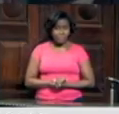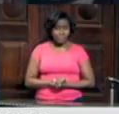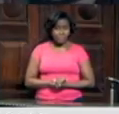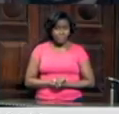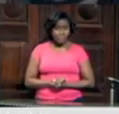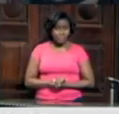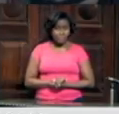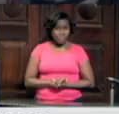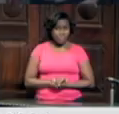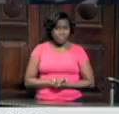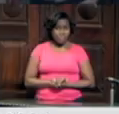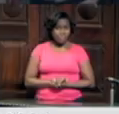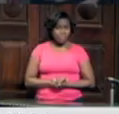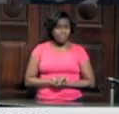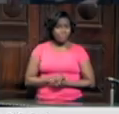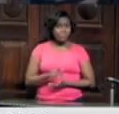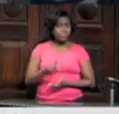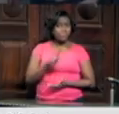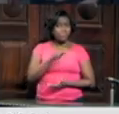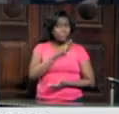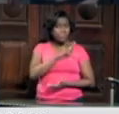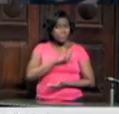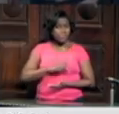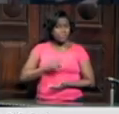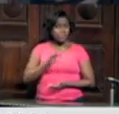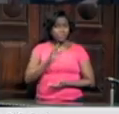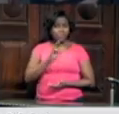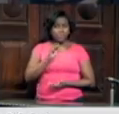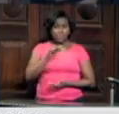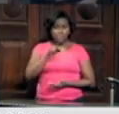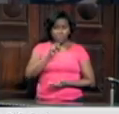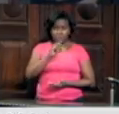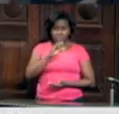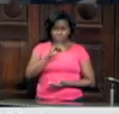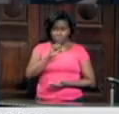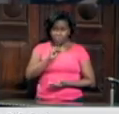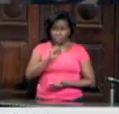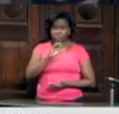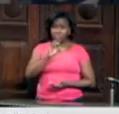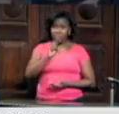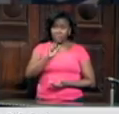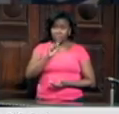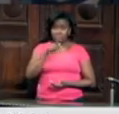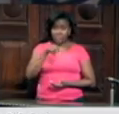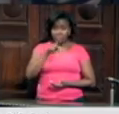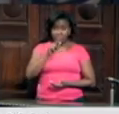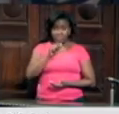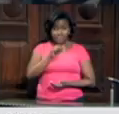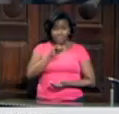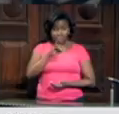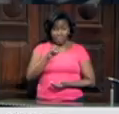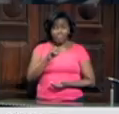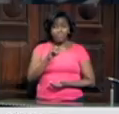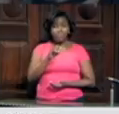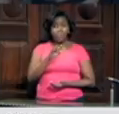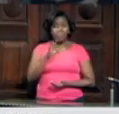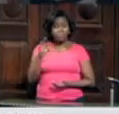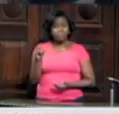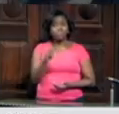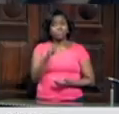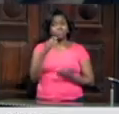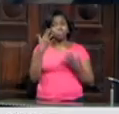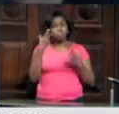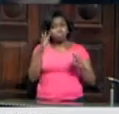por mandato do seu presidente Francisco Sampaio, todos os encomes por esse aniversário.